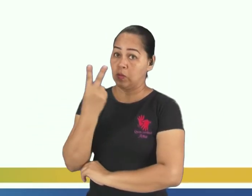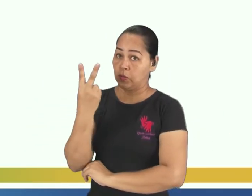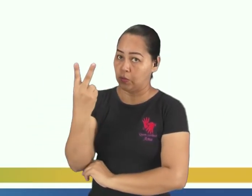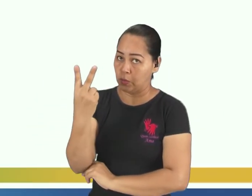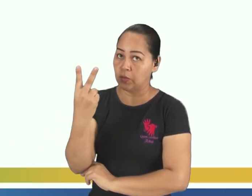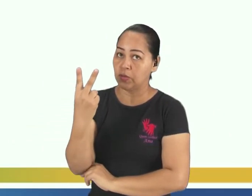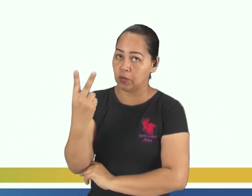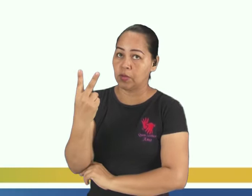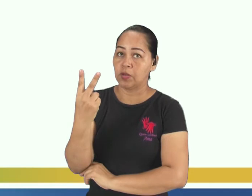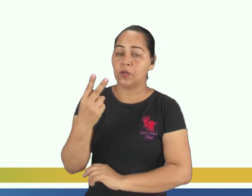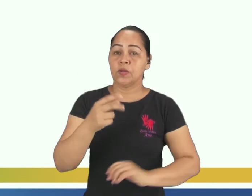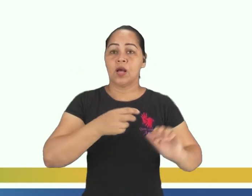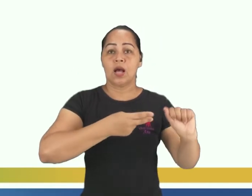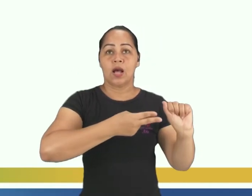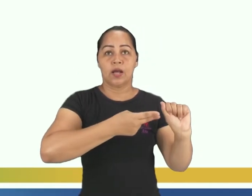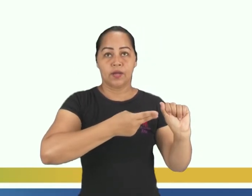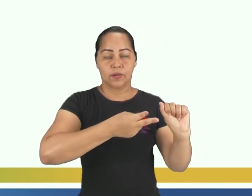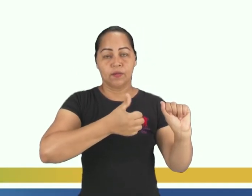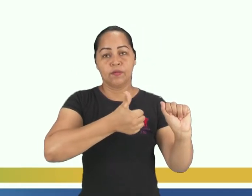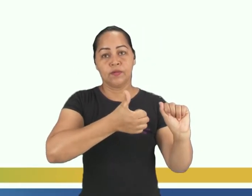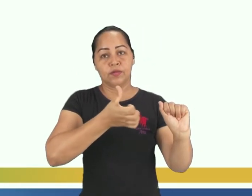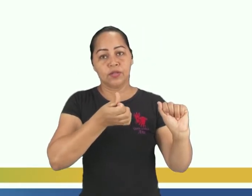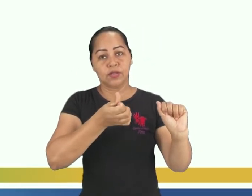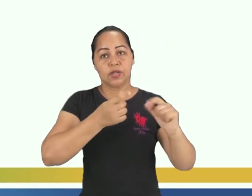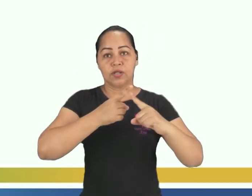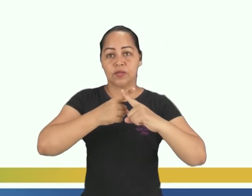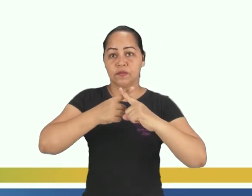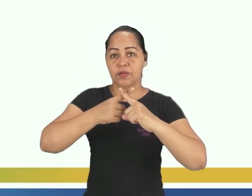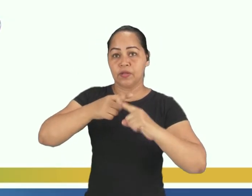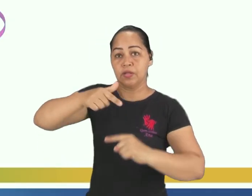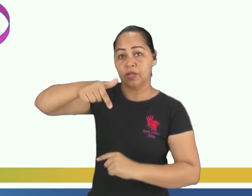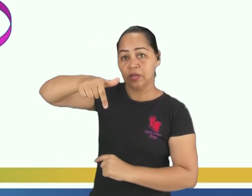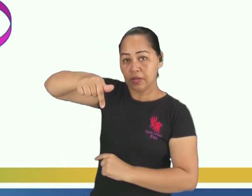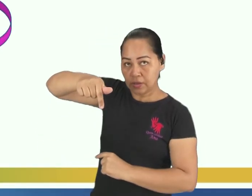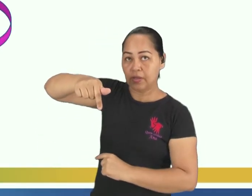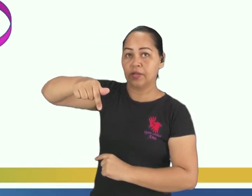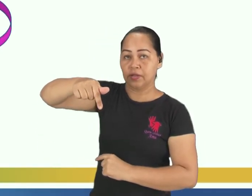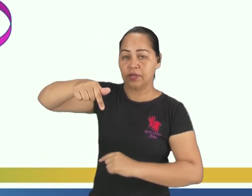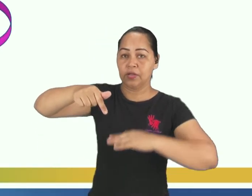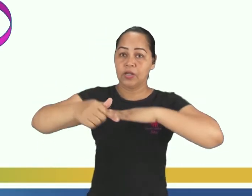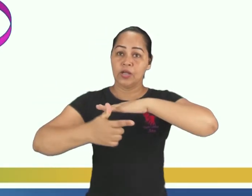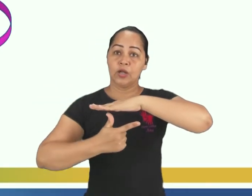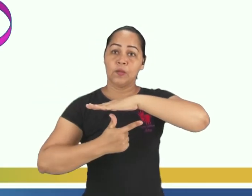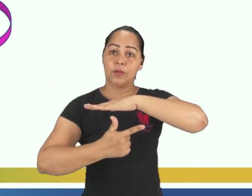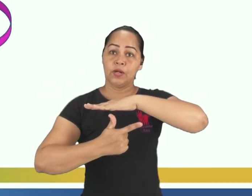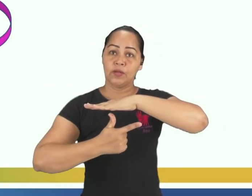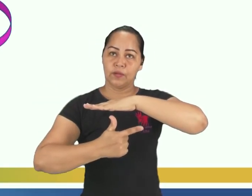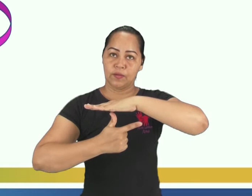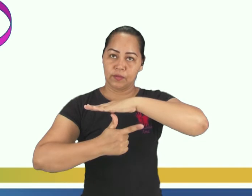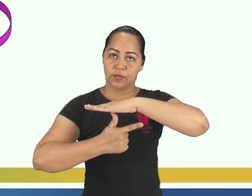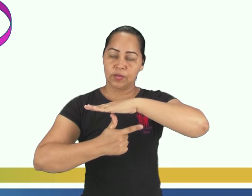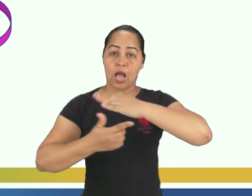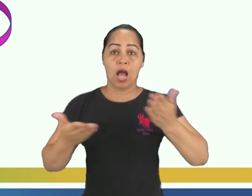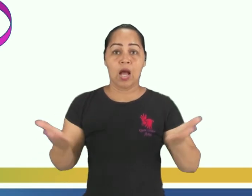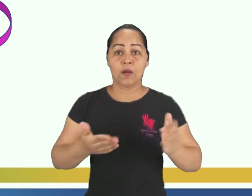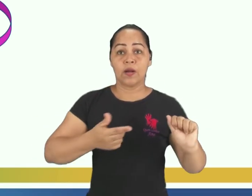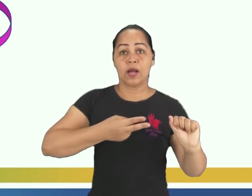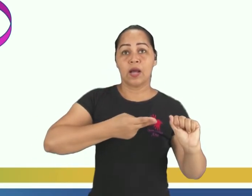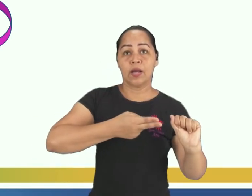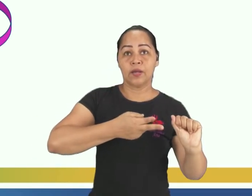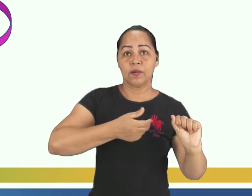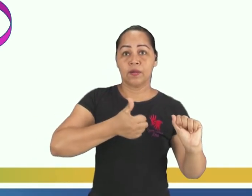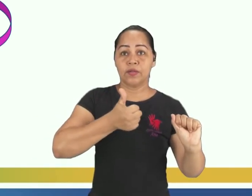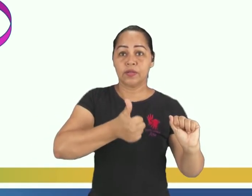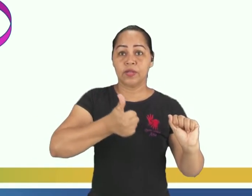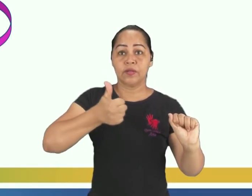altura relativa à nossa base. Fazendo então 16 vezes 7, teremos o valor de